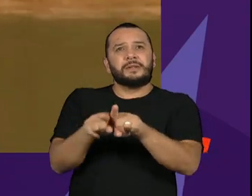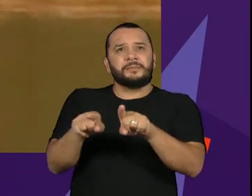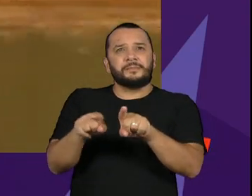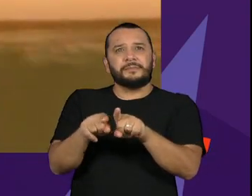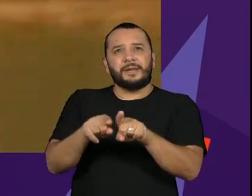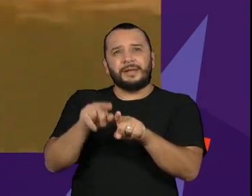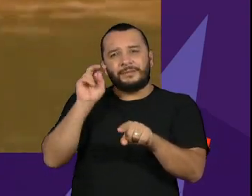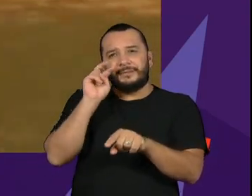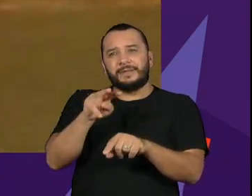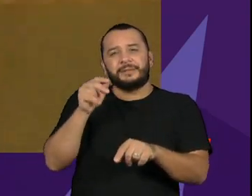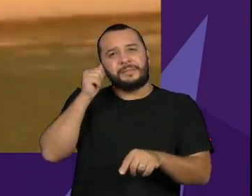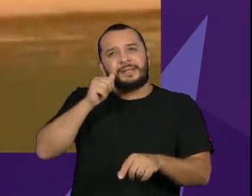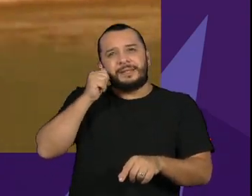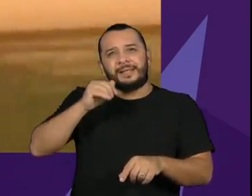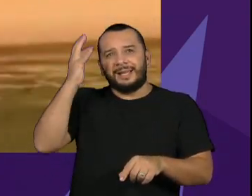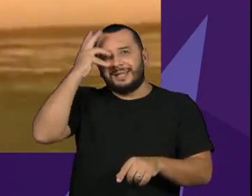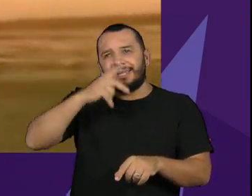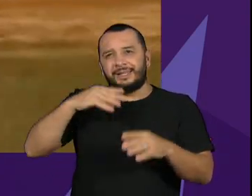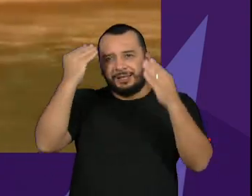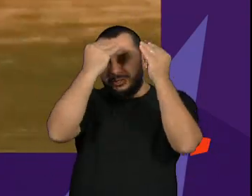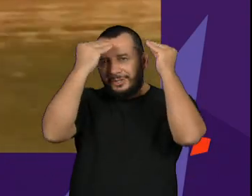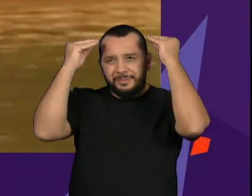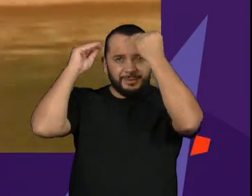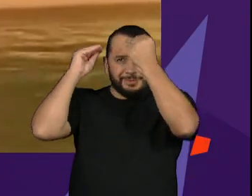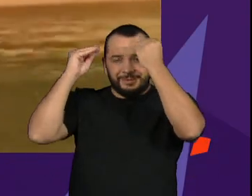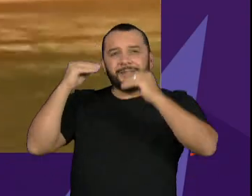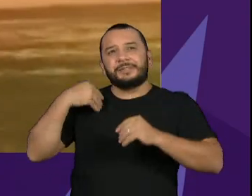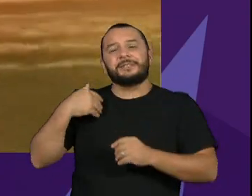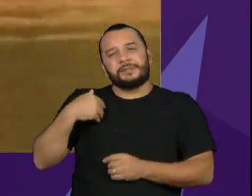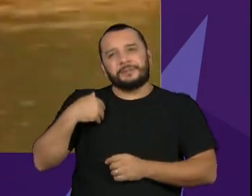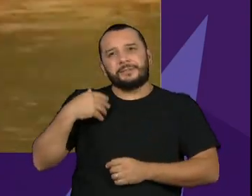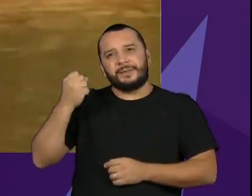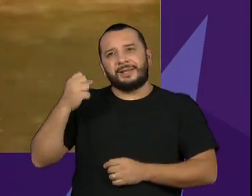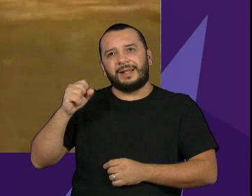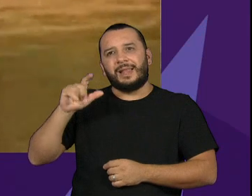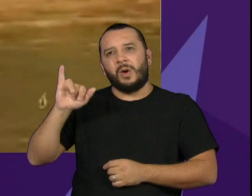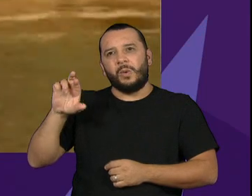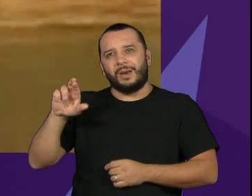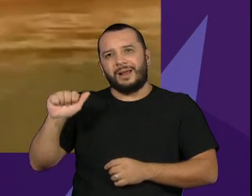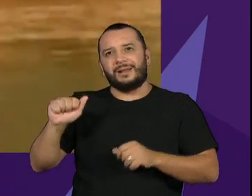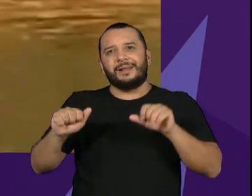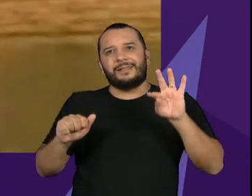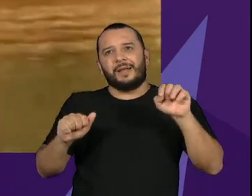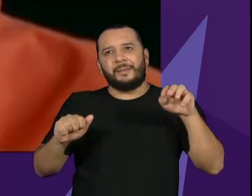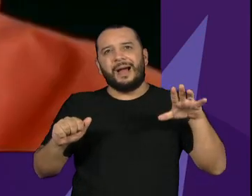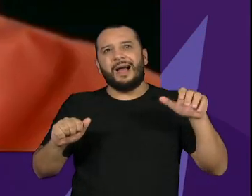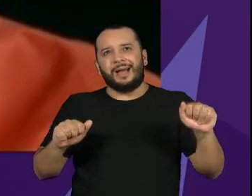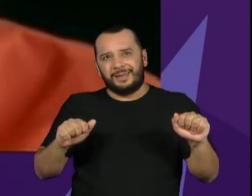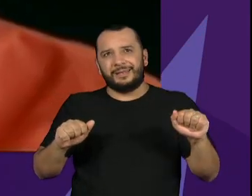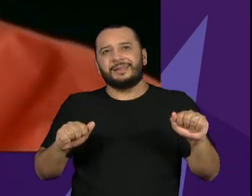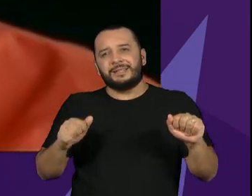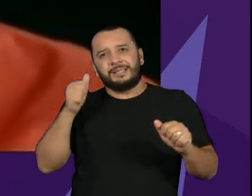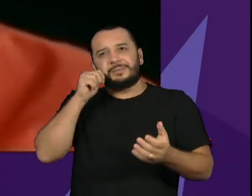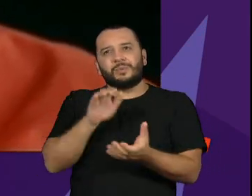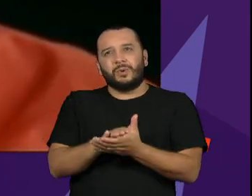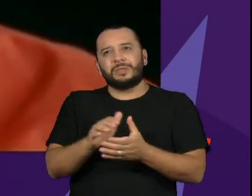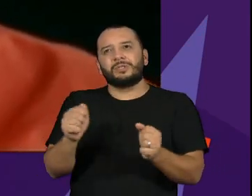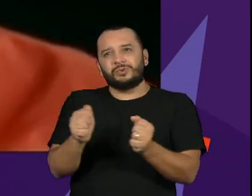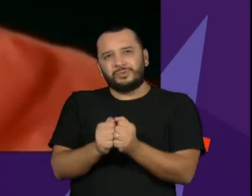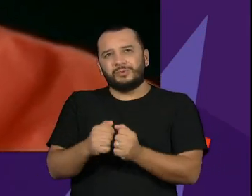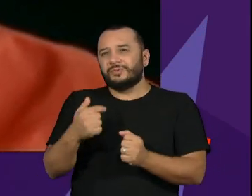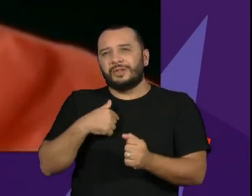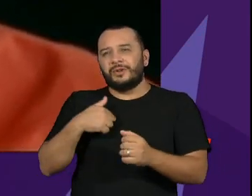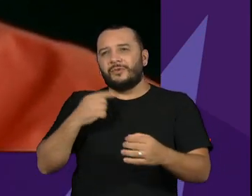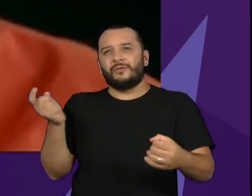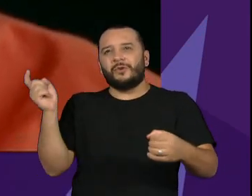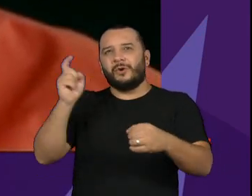de morrer, chapeuzinhos brancos, a Laura e a Tamara, uma em cada braço. E nada foi melhor do que voltar para